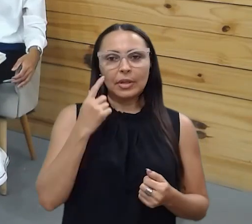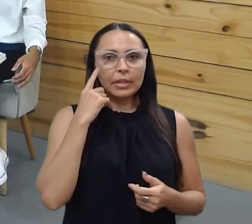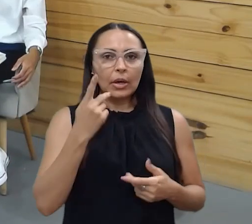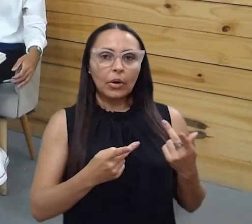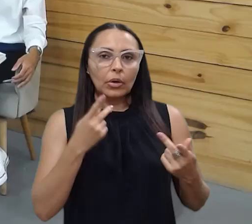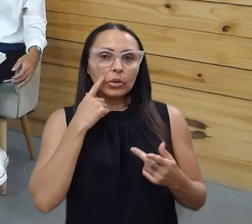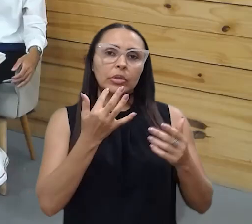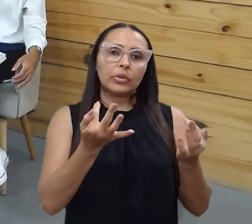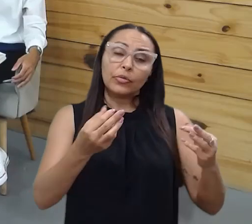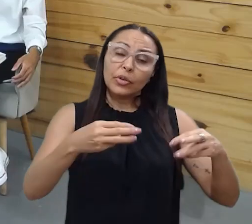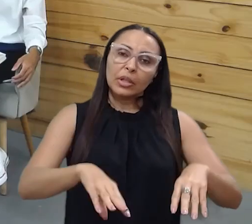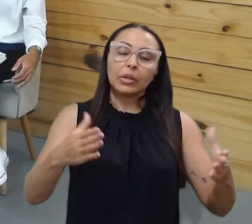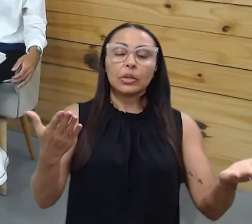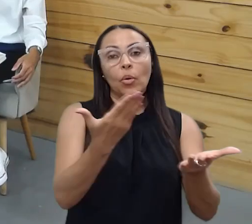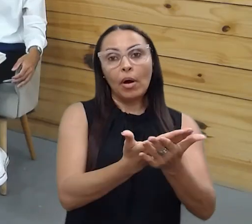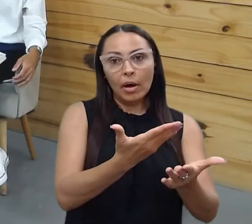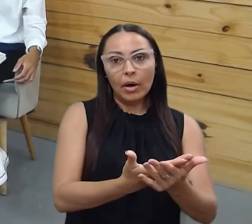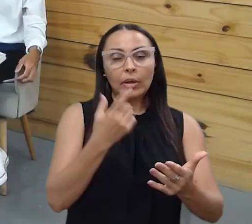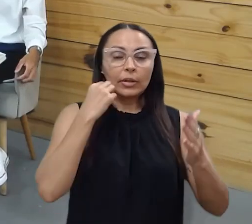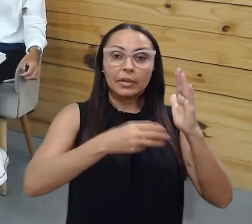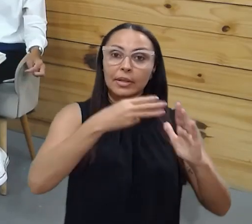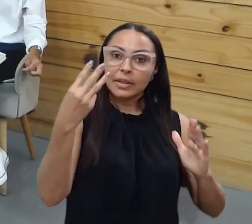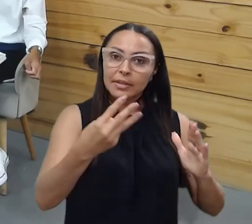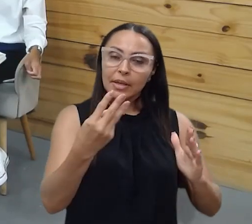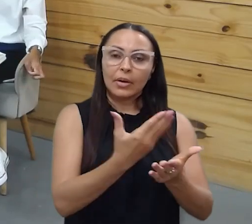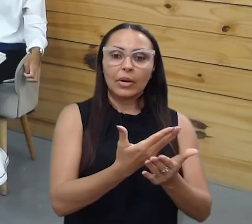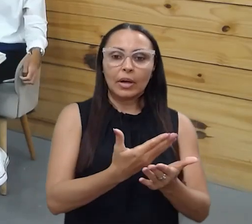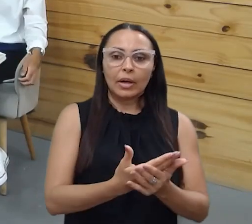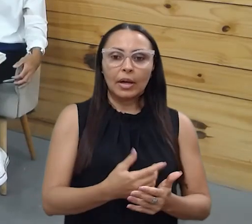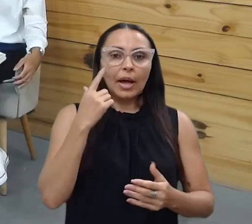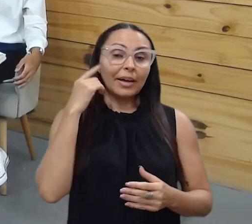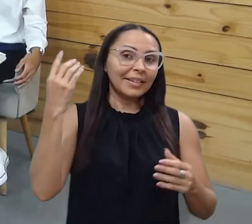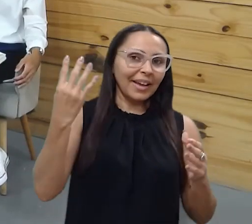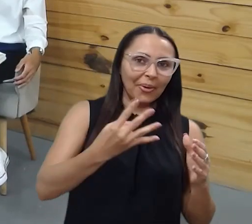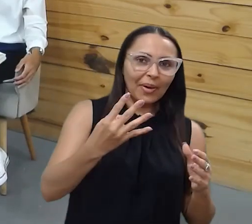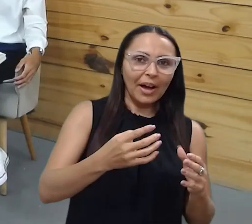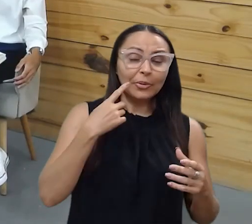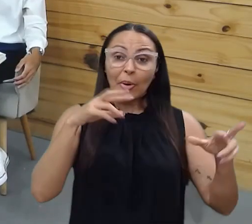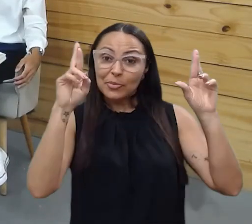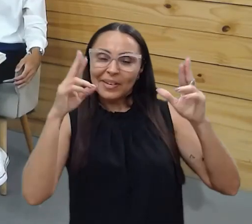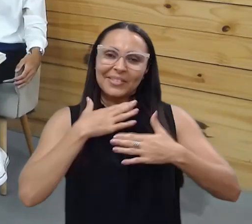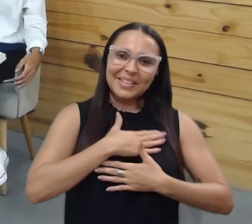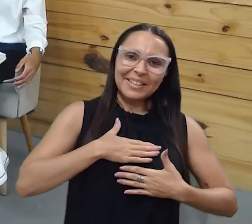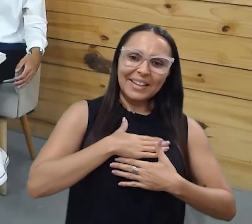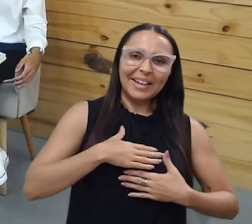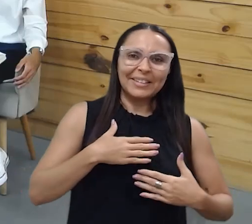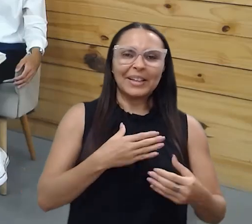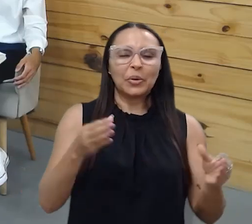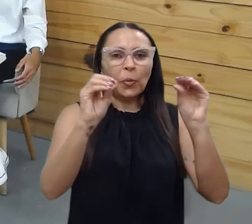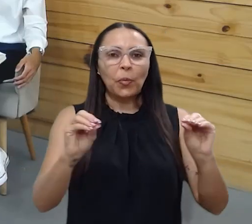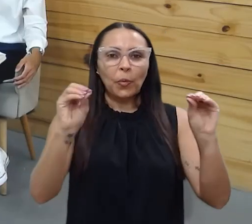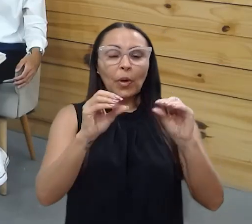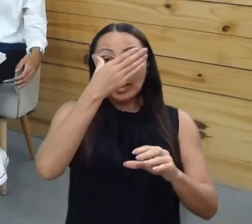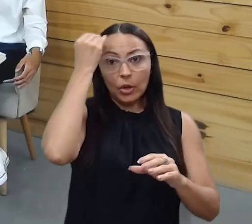estamos chegando ao fim da nossa videoaula, da nossa terceira unidade, até a unidade 4. Espero que você tenha gostado. Um grande